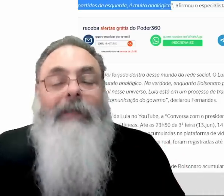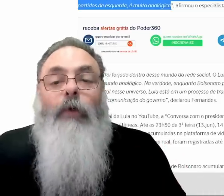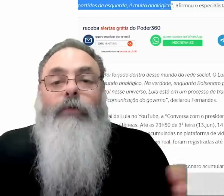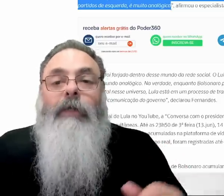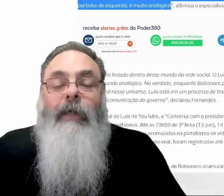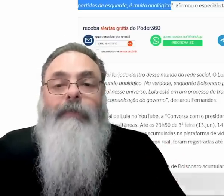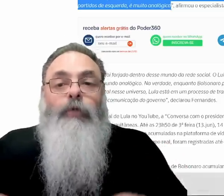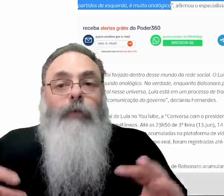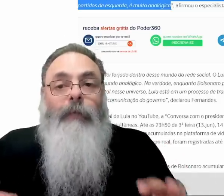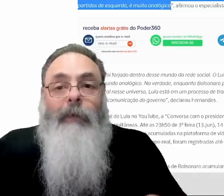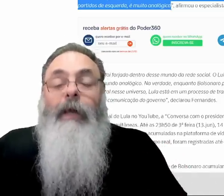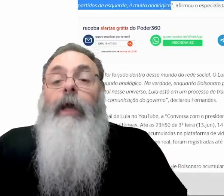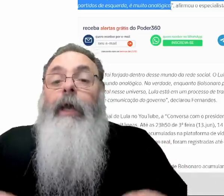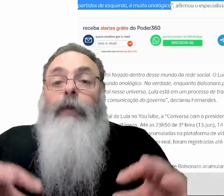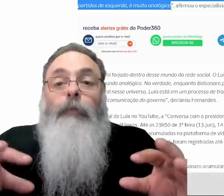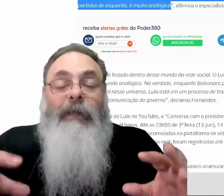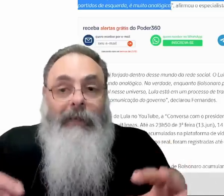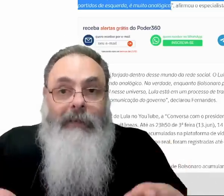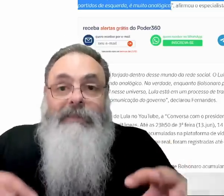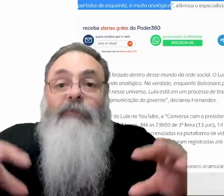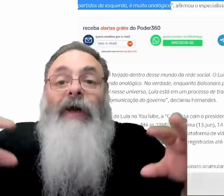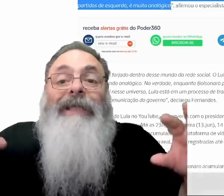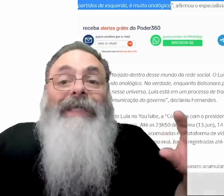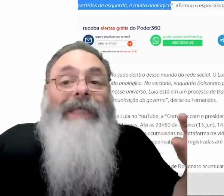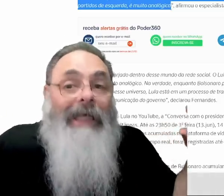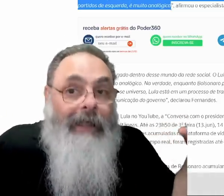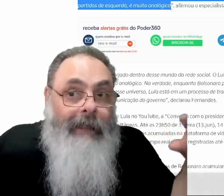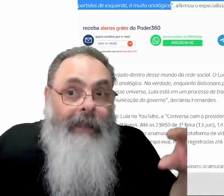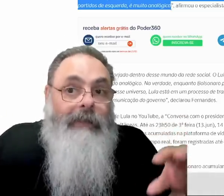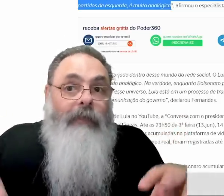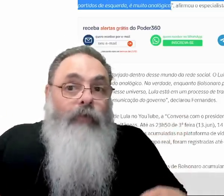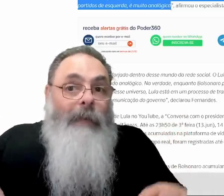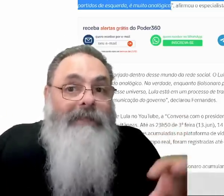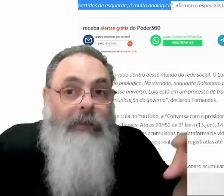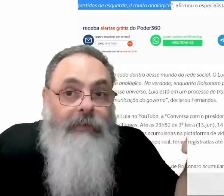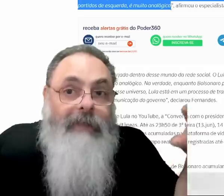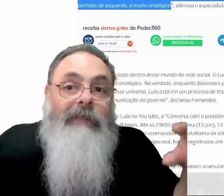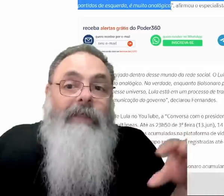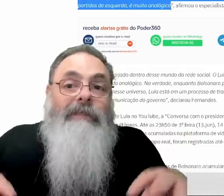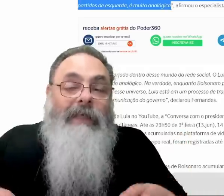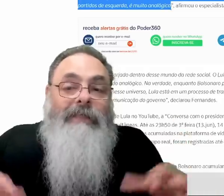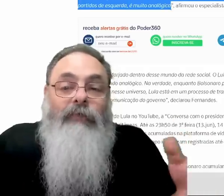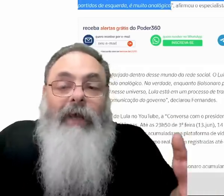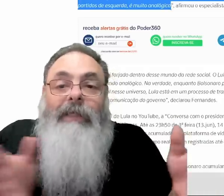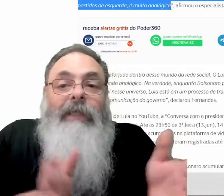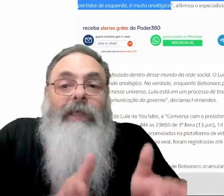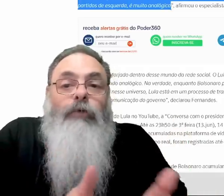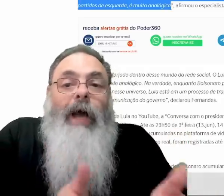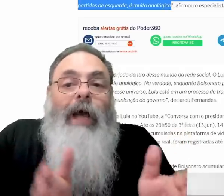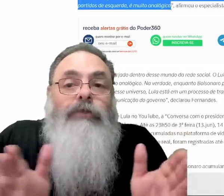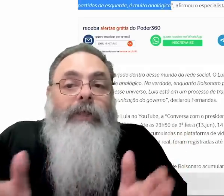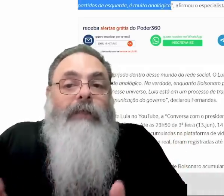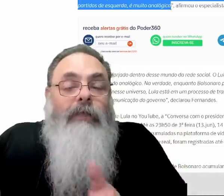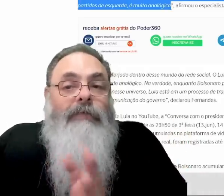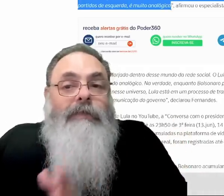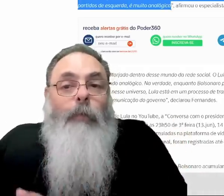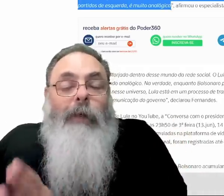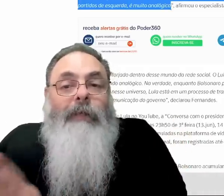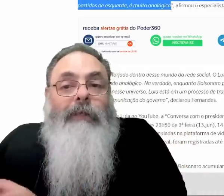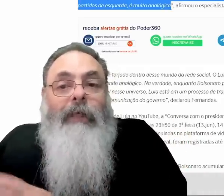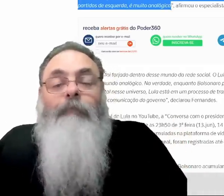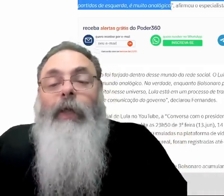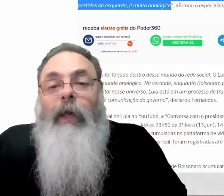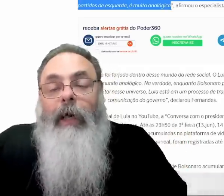fundamental do que esse o problema é que o PT se valia na informação centralizada se valia do rádio da televisão